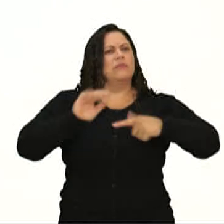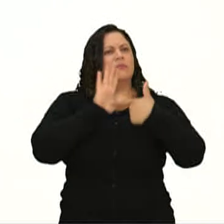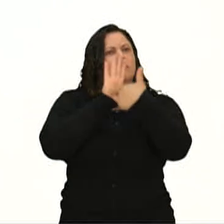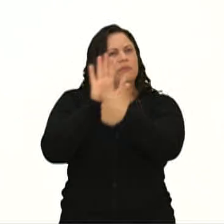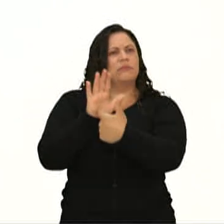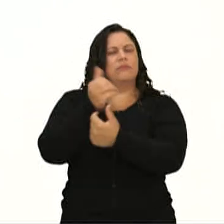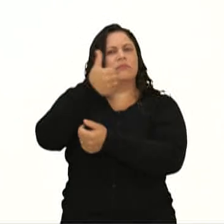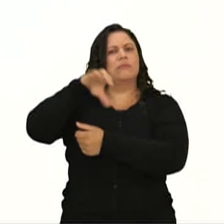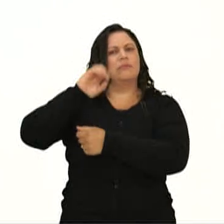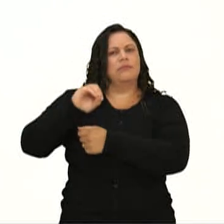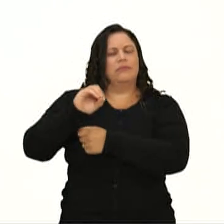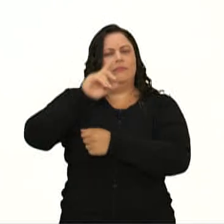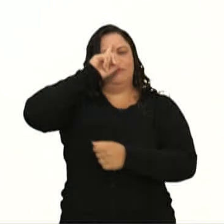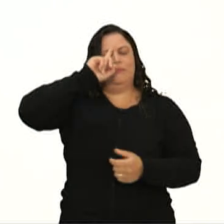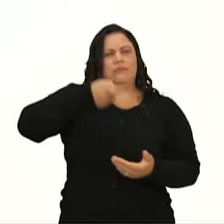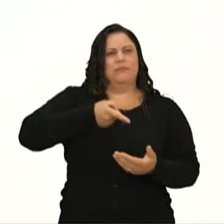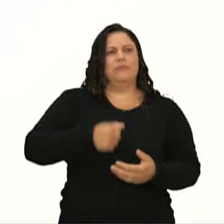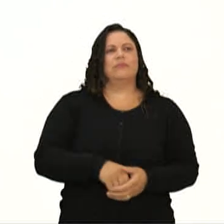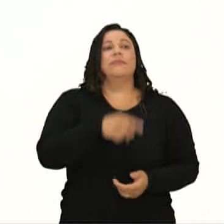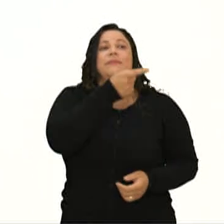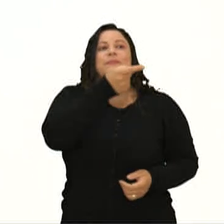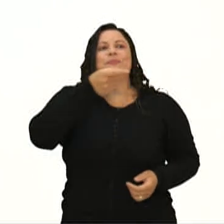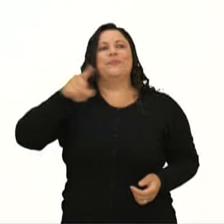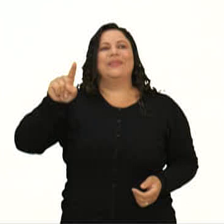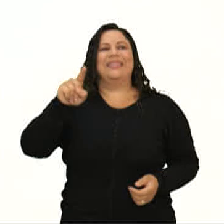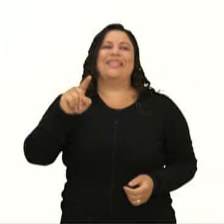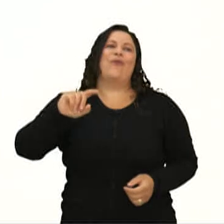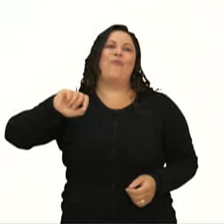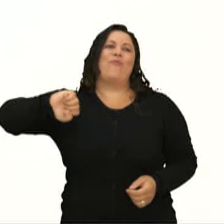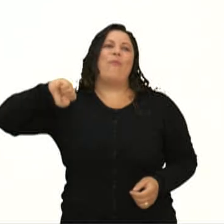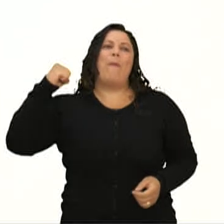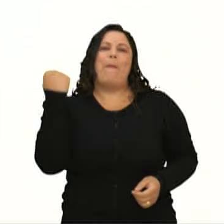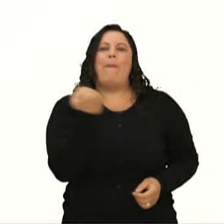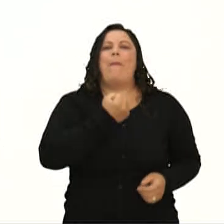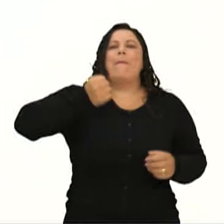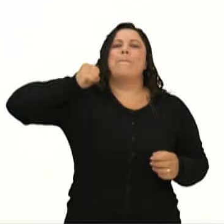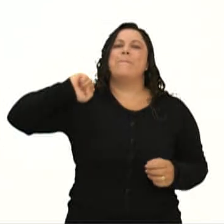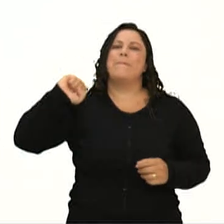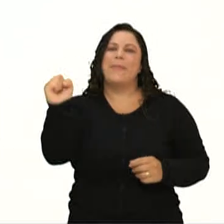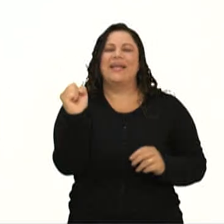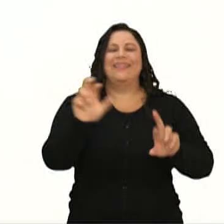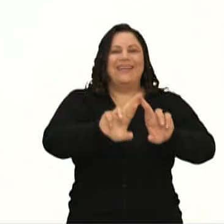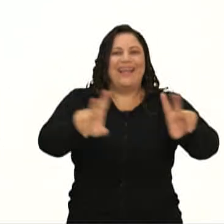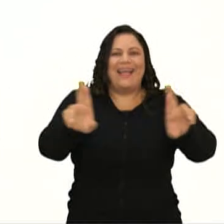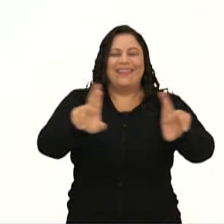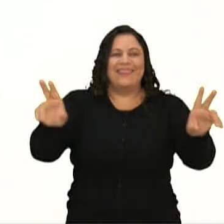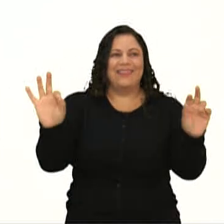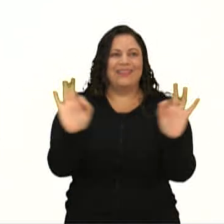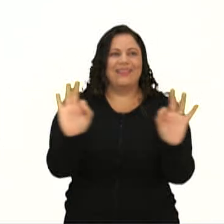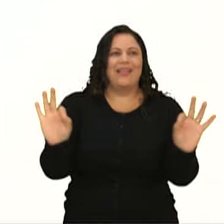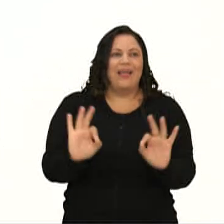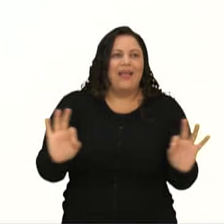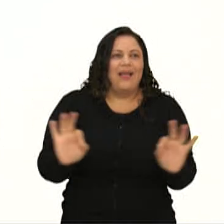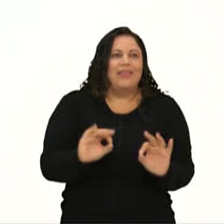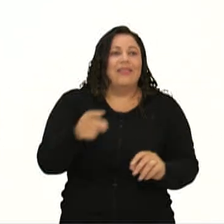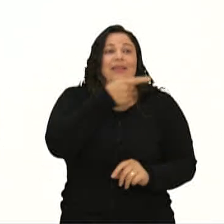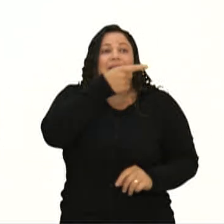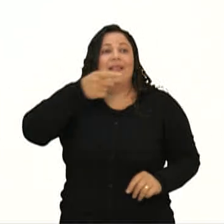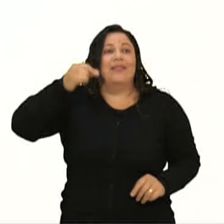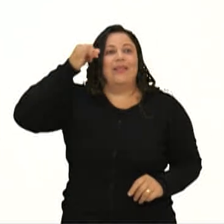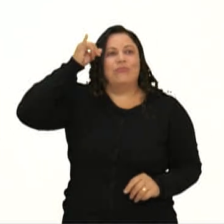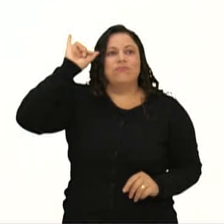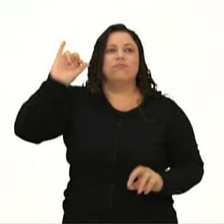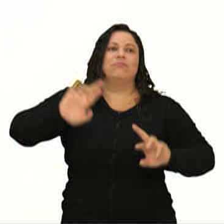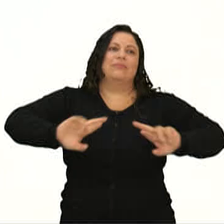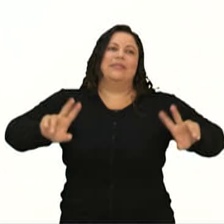Não matarás, não tirarás a vida de ninguém. Não cometerás adultério, não trairás a